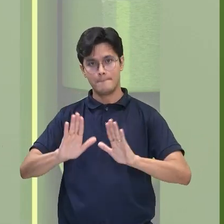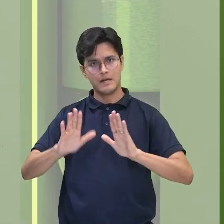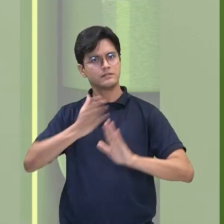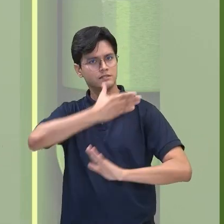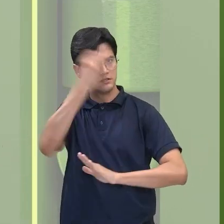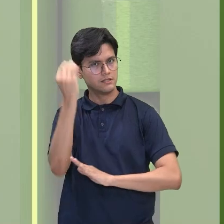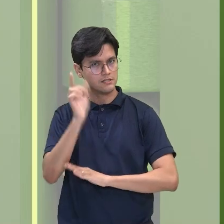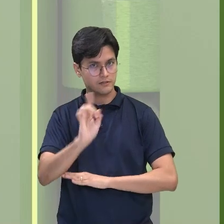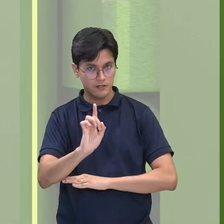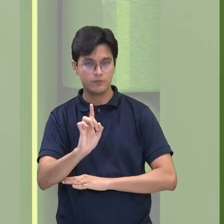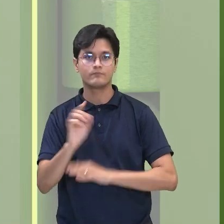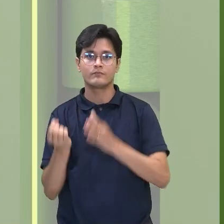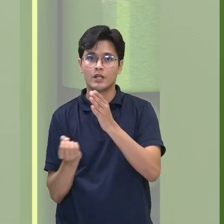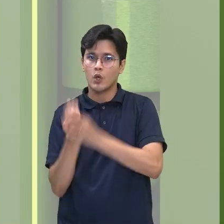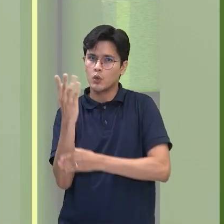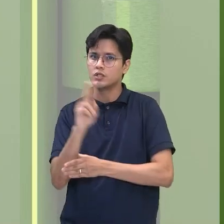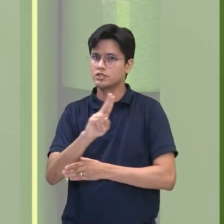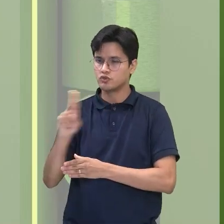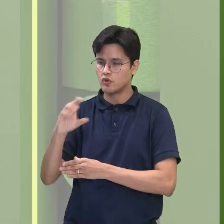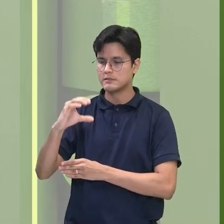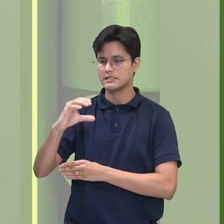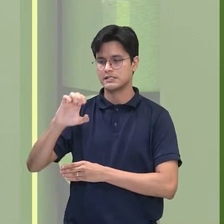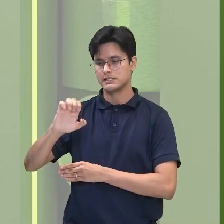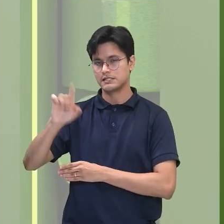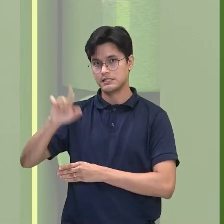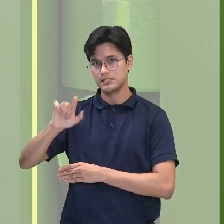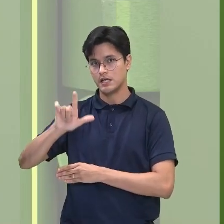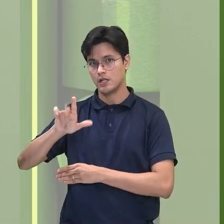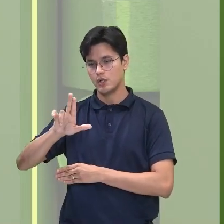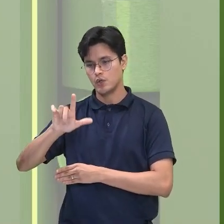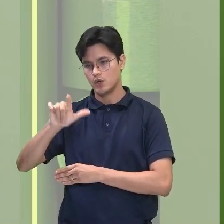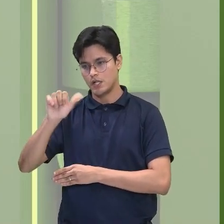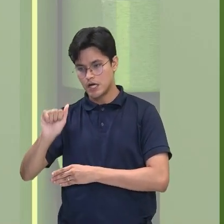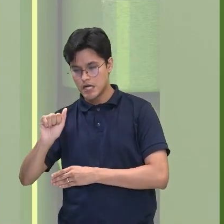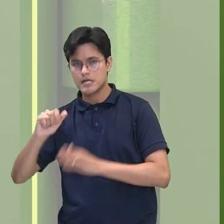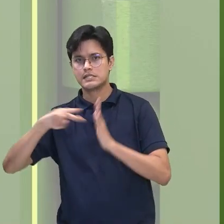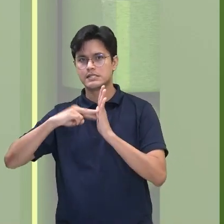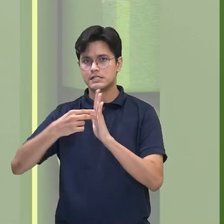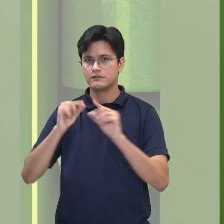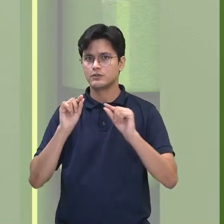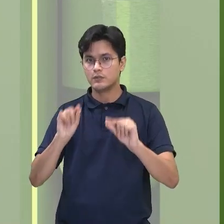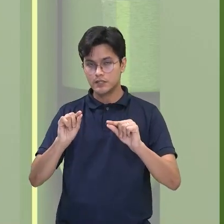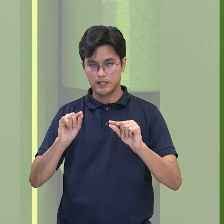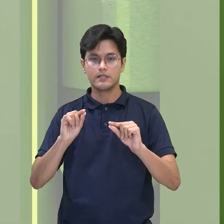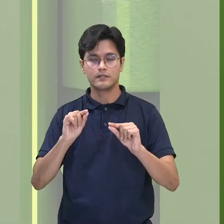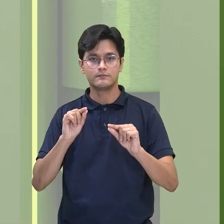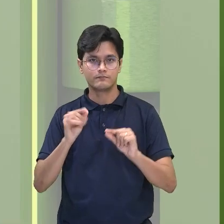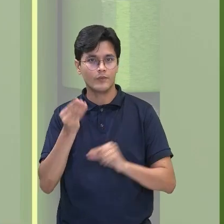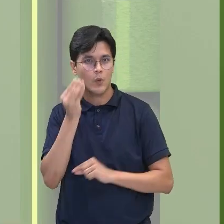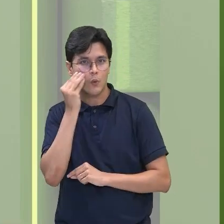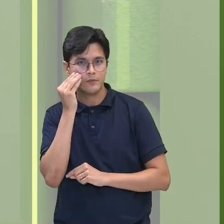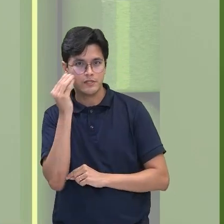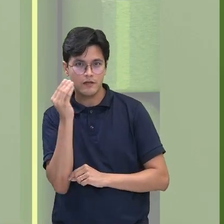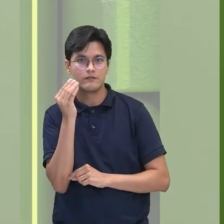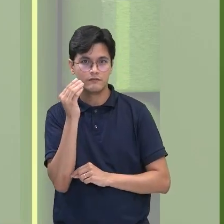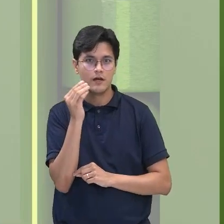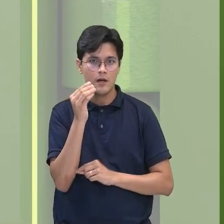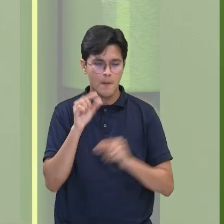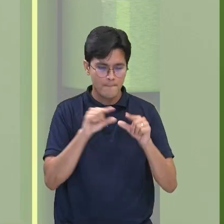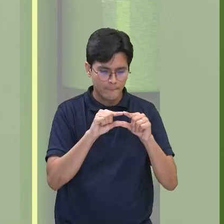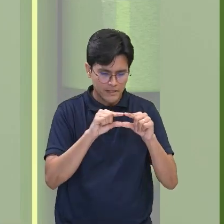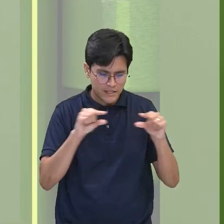que a origem do nome da palavra significa que você está observando um pedacinho de